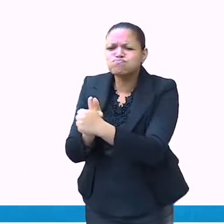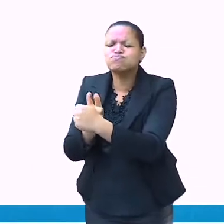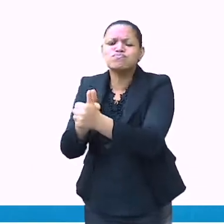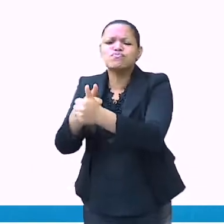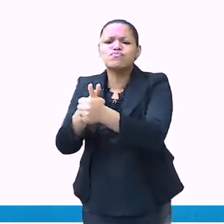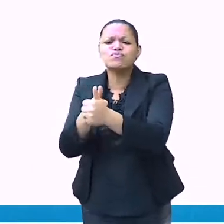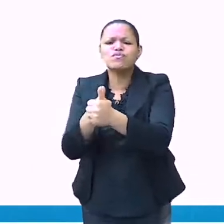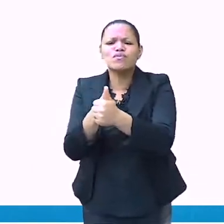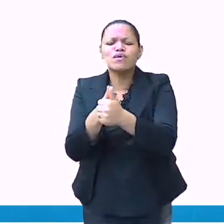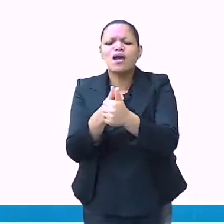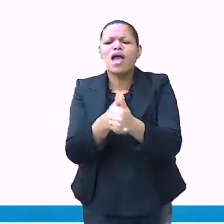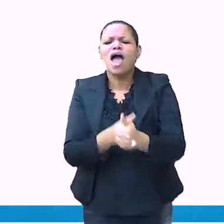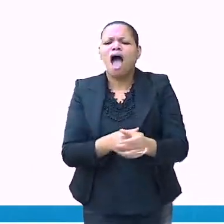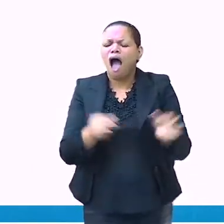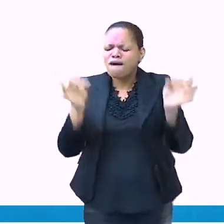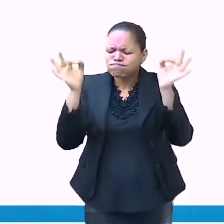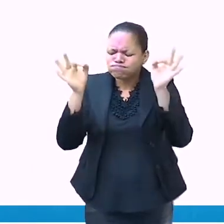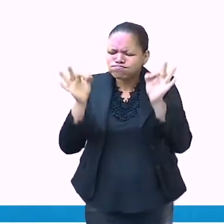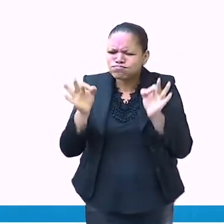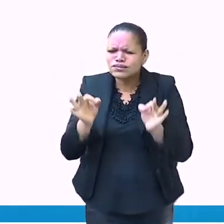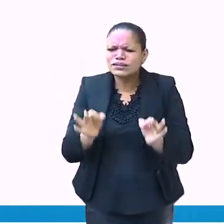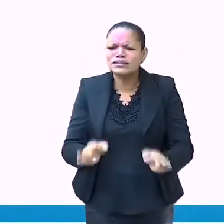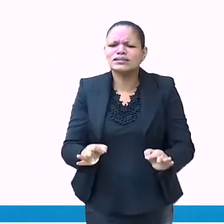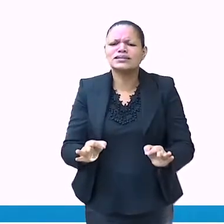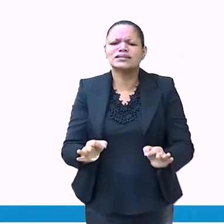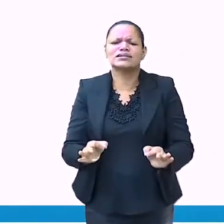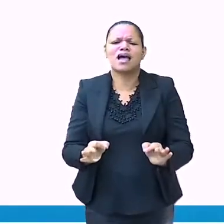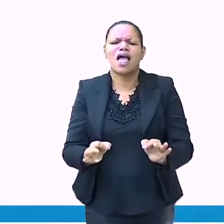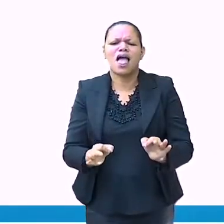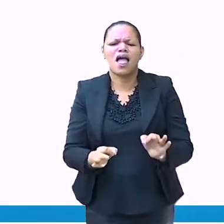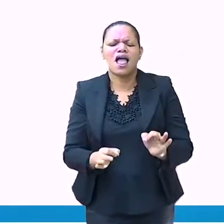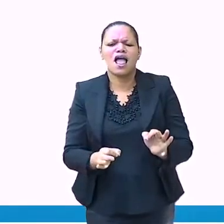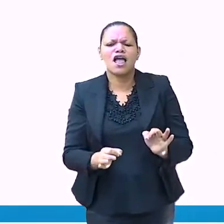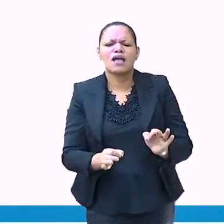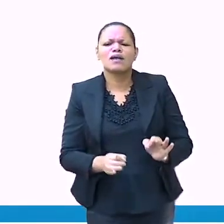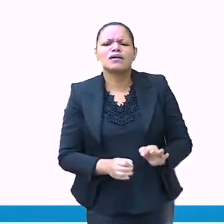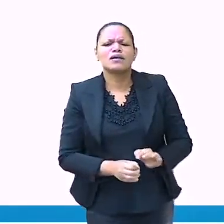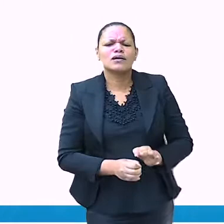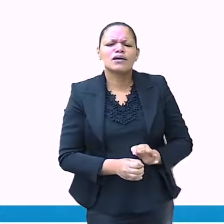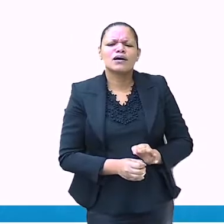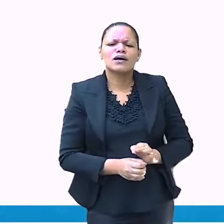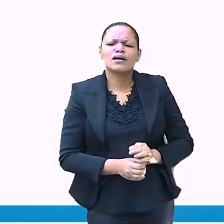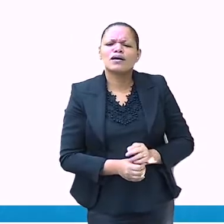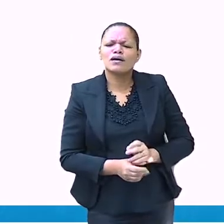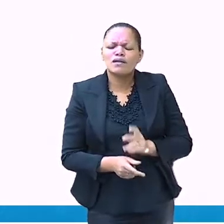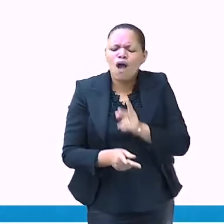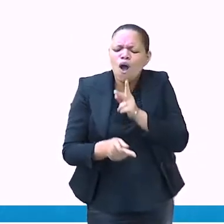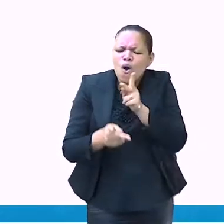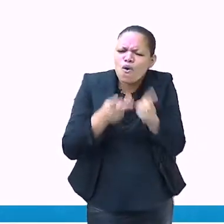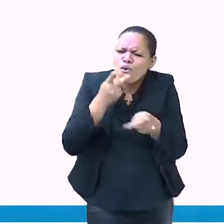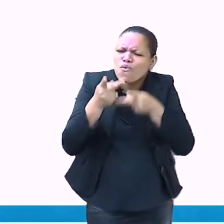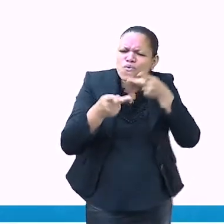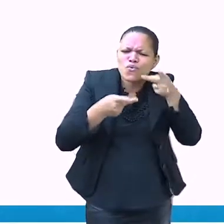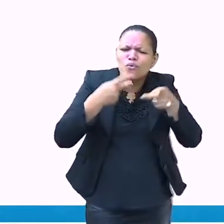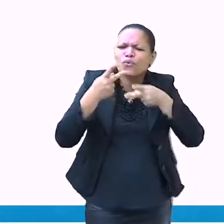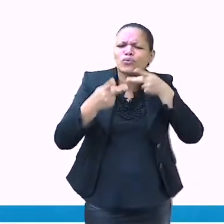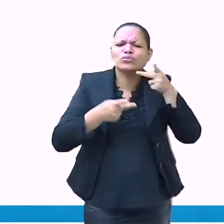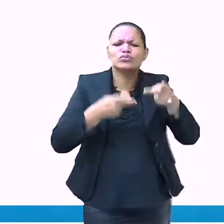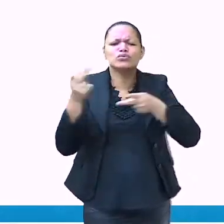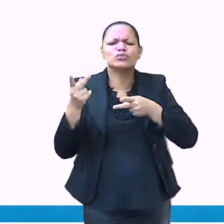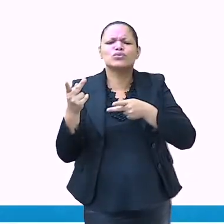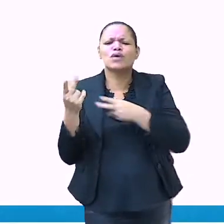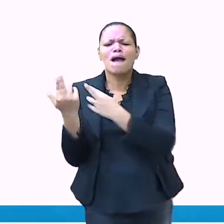brancas, cientes de que isso era desnecessário, né? Essa briga, essa